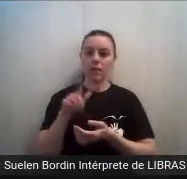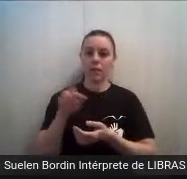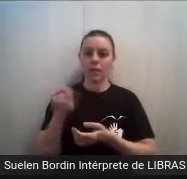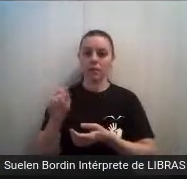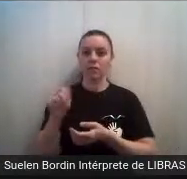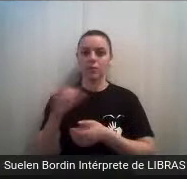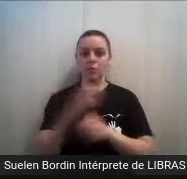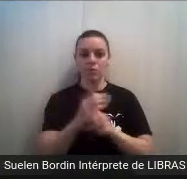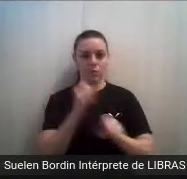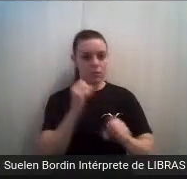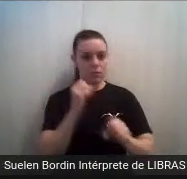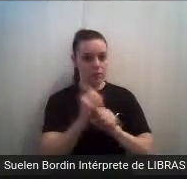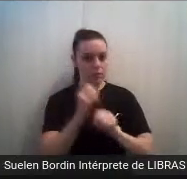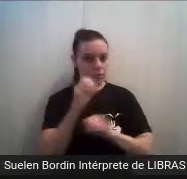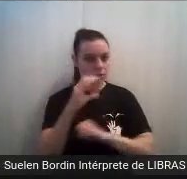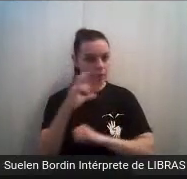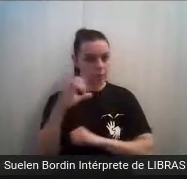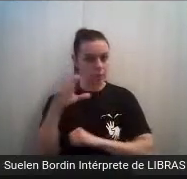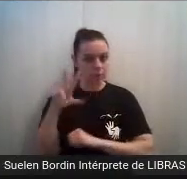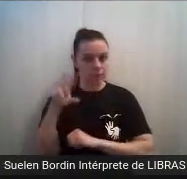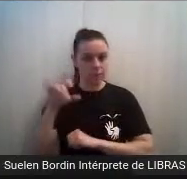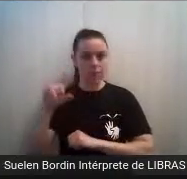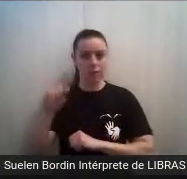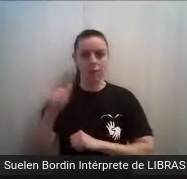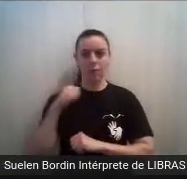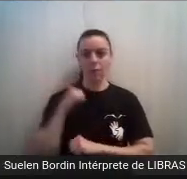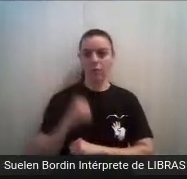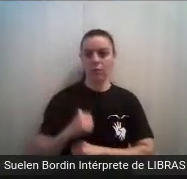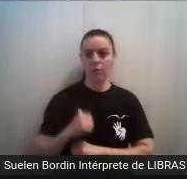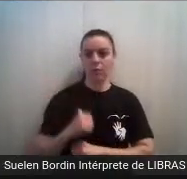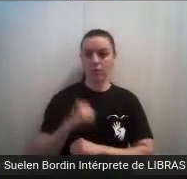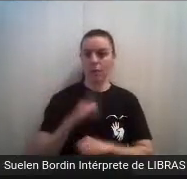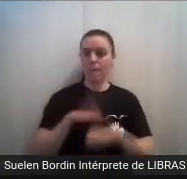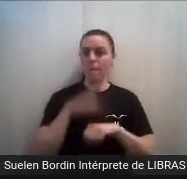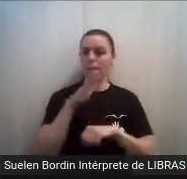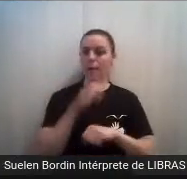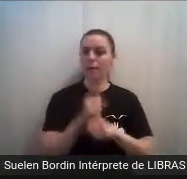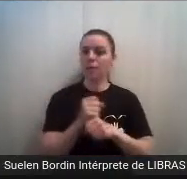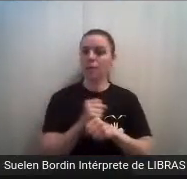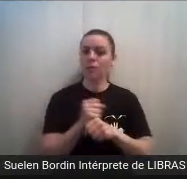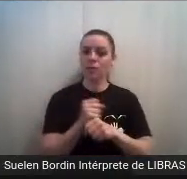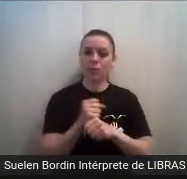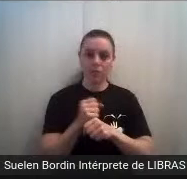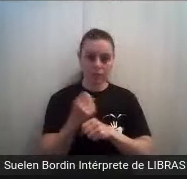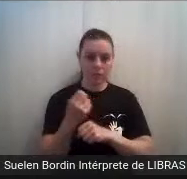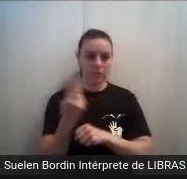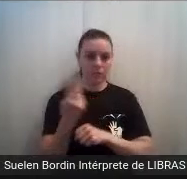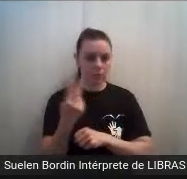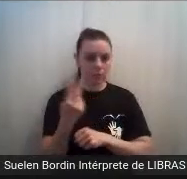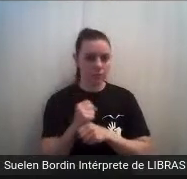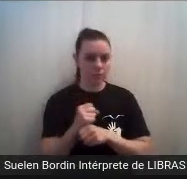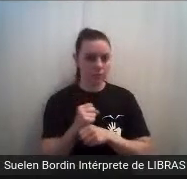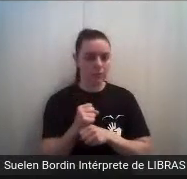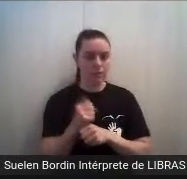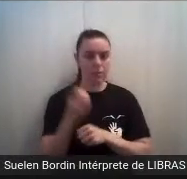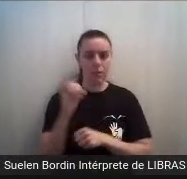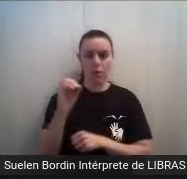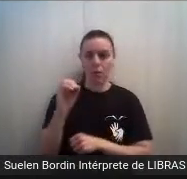nossa bolsista aí durante, acho que, mais de 2 anos aí como bolsista de iniciação científica pela OAB,